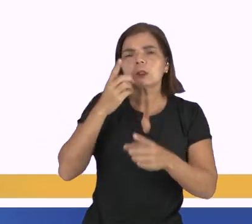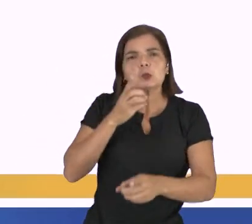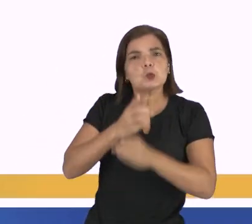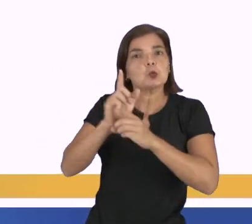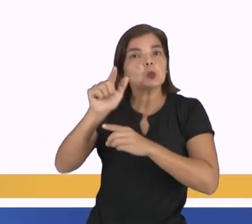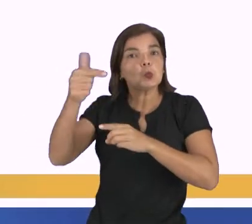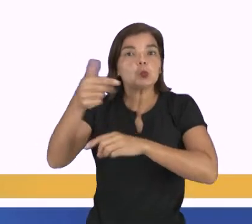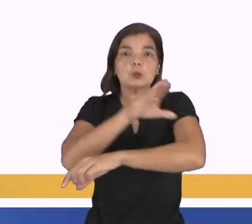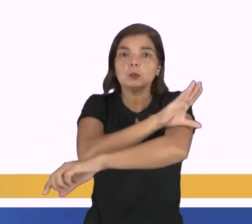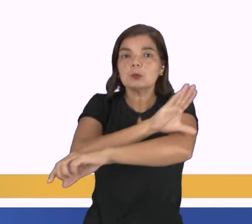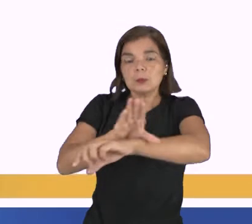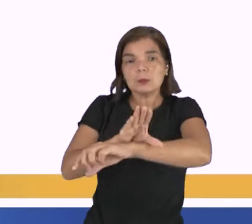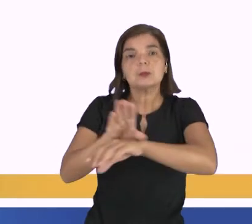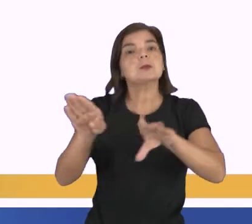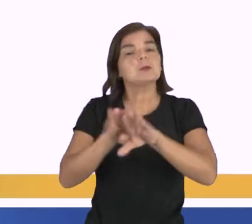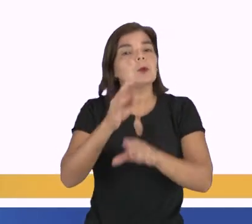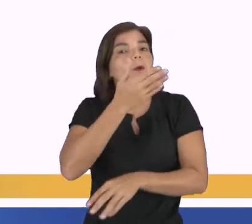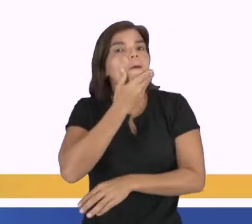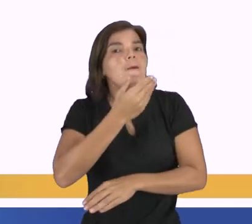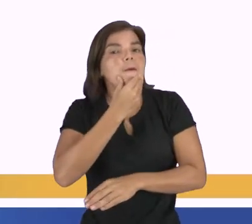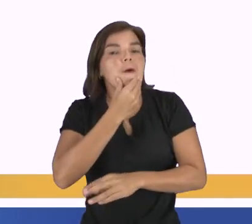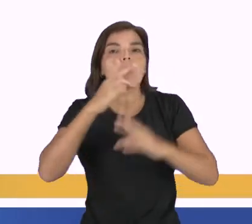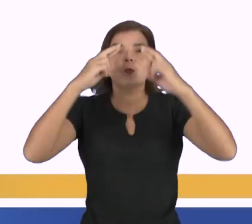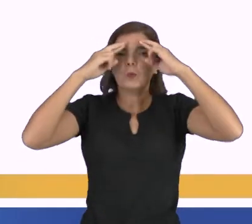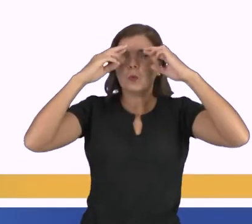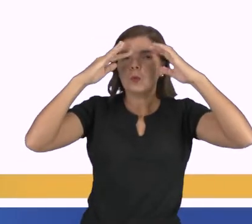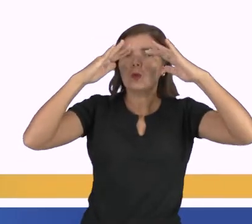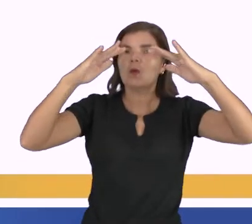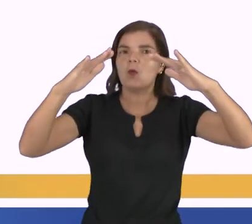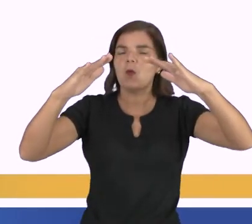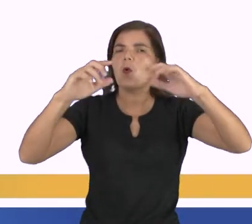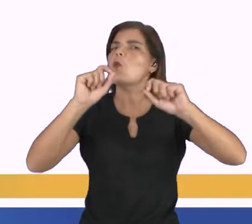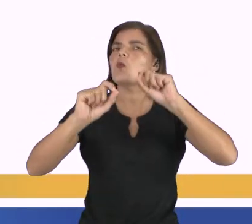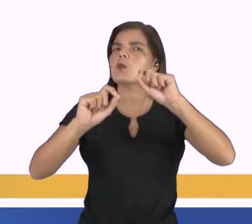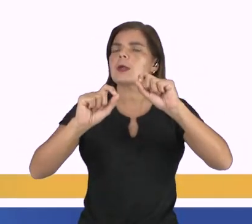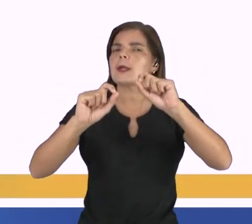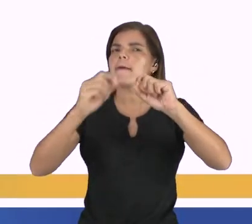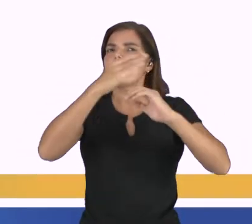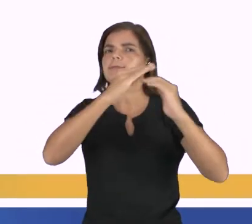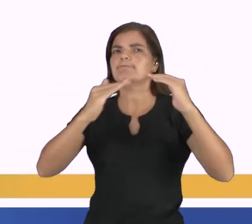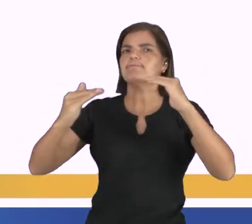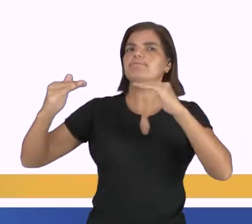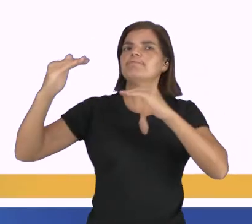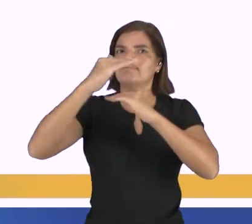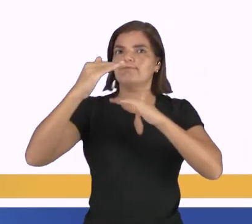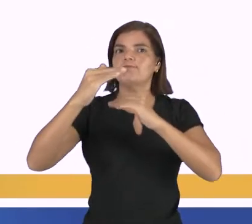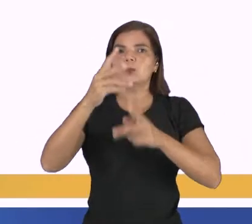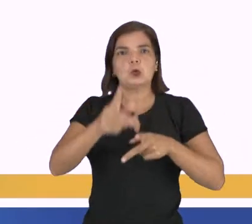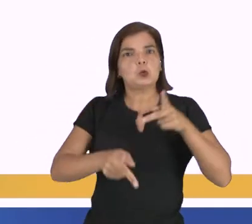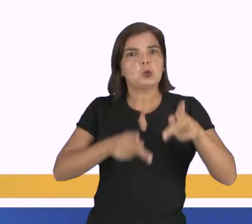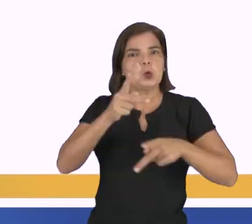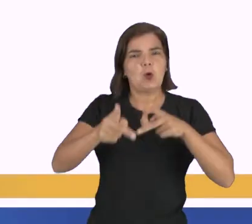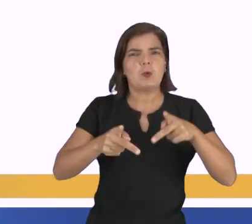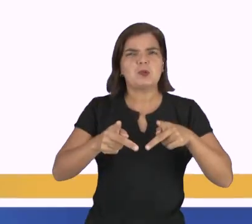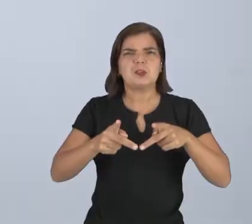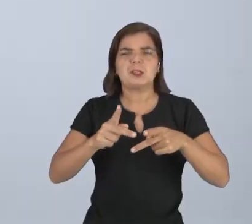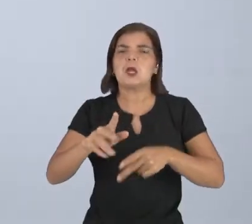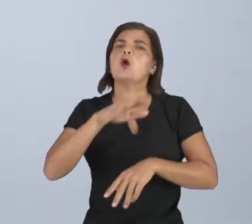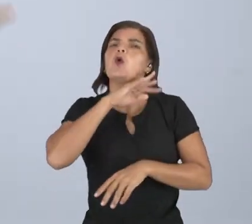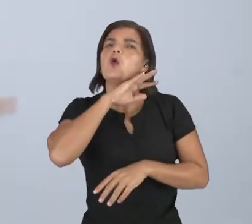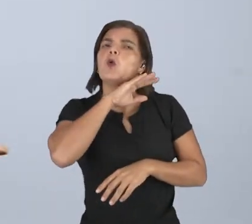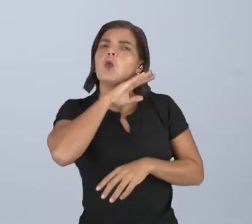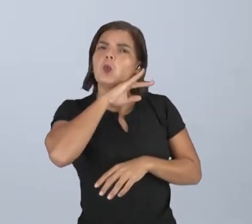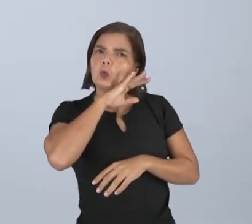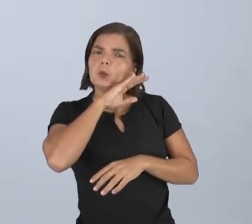descobrir outras culturas, né, o homem do Renascimento hierarquizou-as, né, de civilização a barbárie. Então, assim,